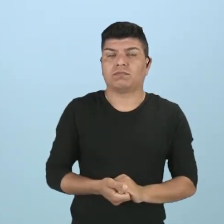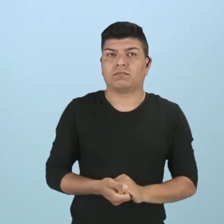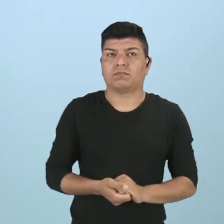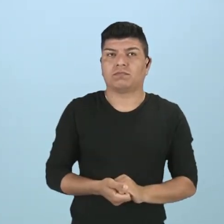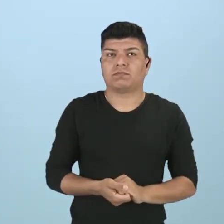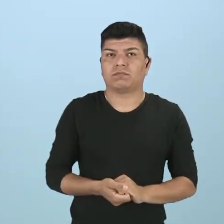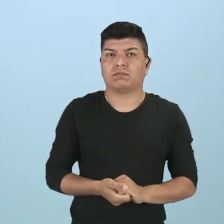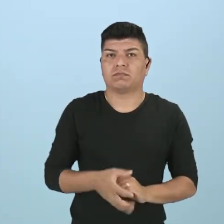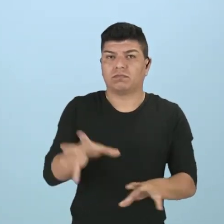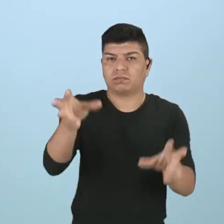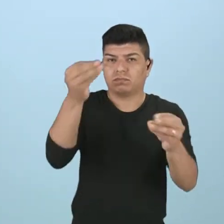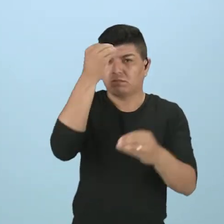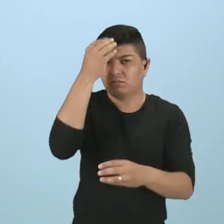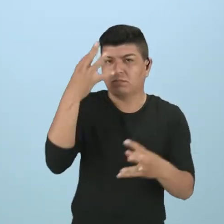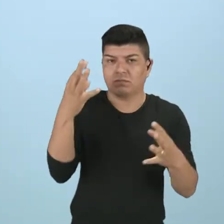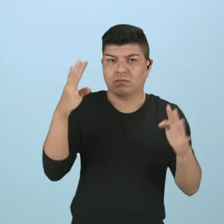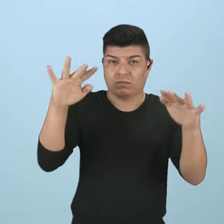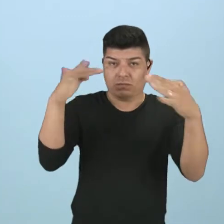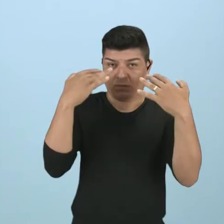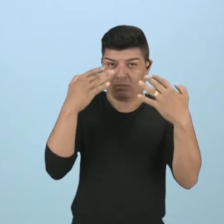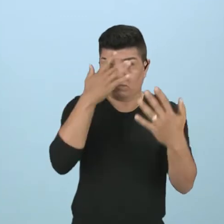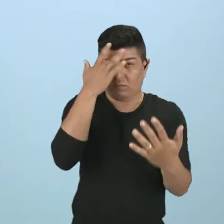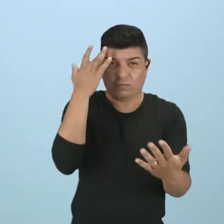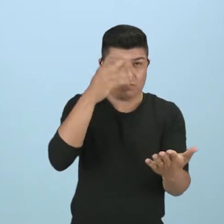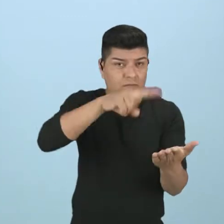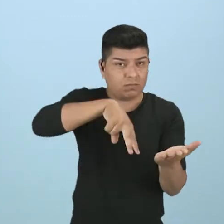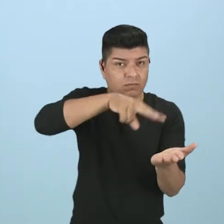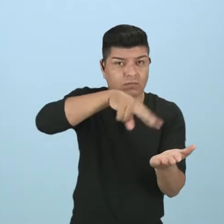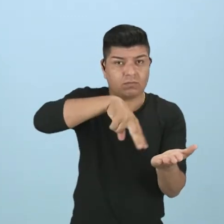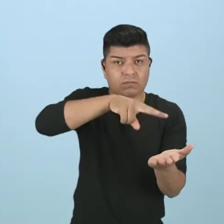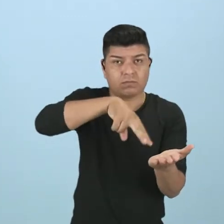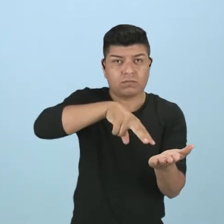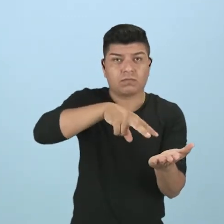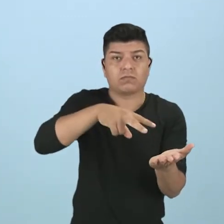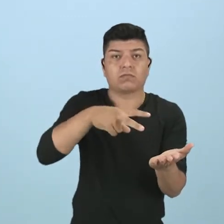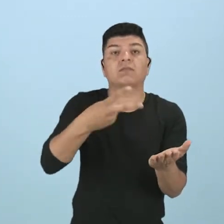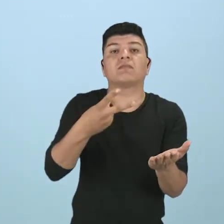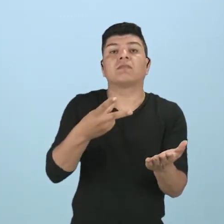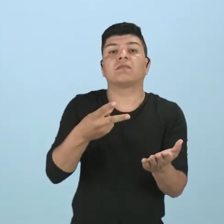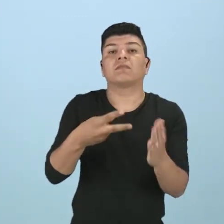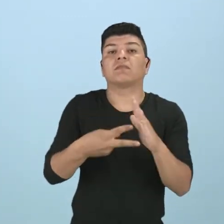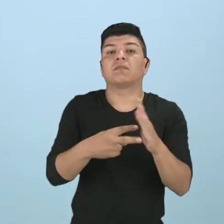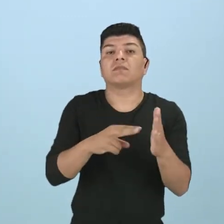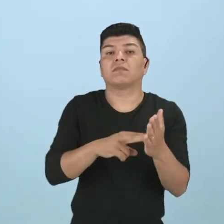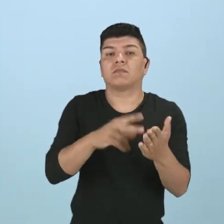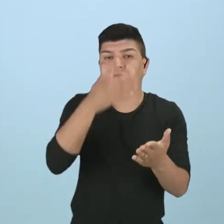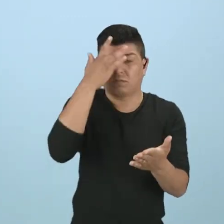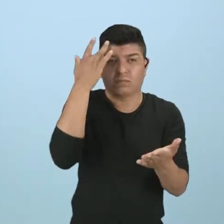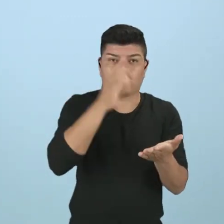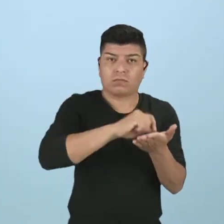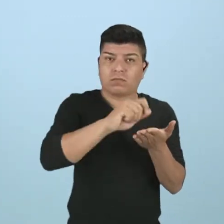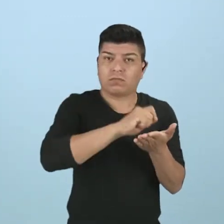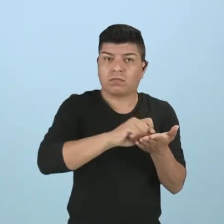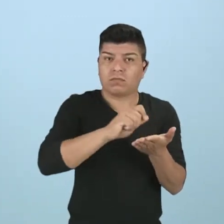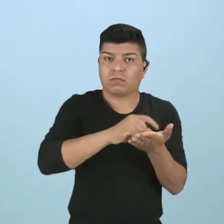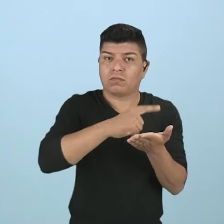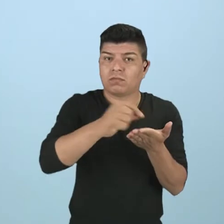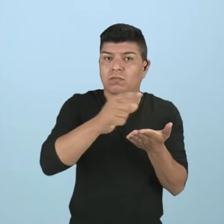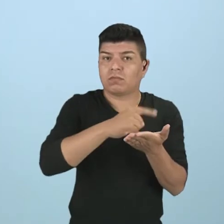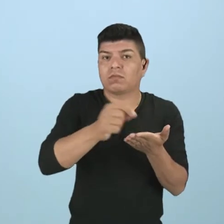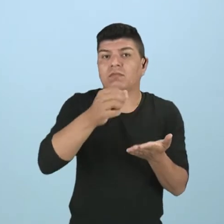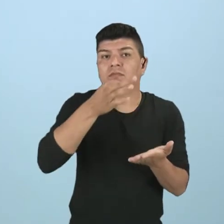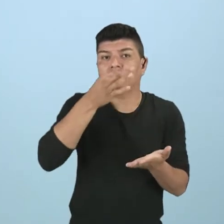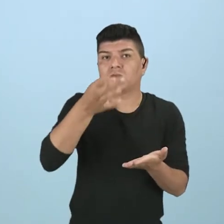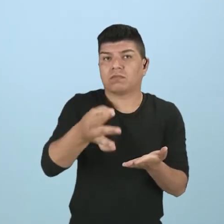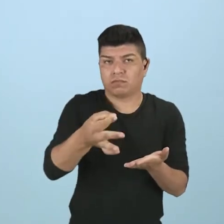para captar ou para chamar a atenção do leitor, o que é que o autor do artigo de opinião vai fazer? Vai